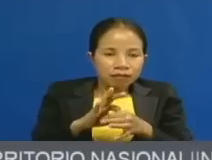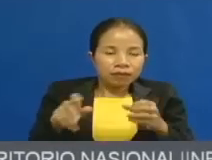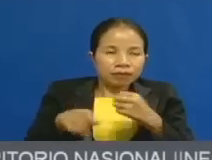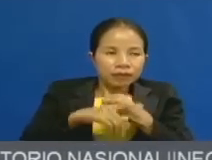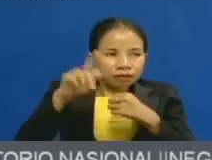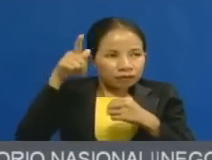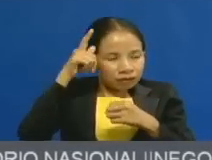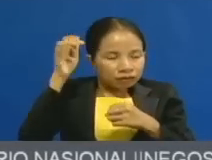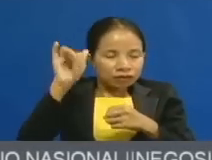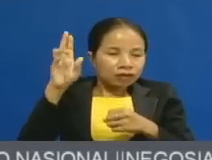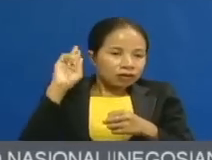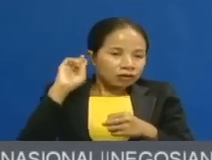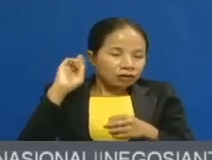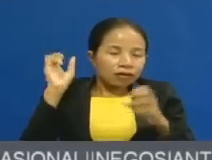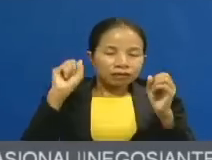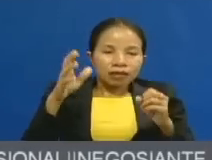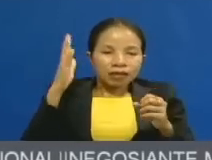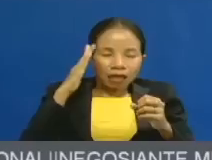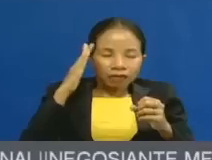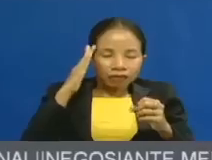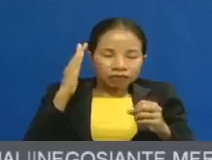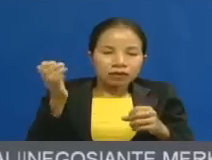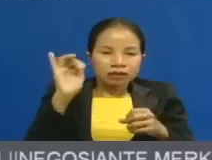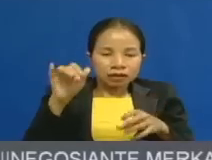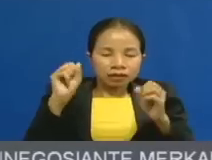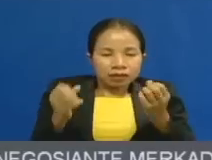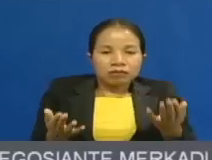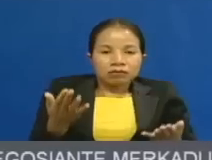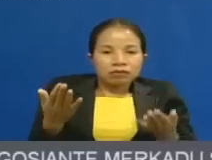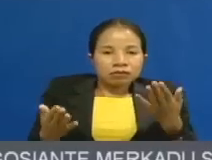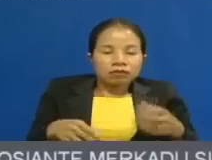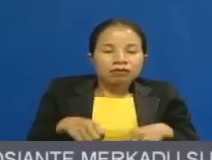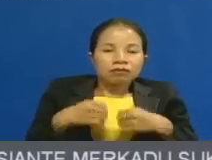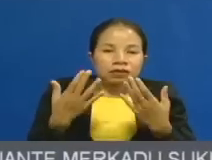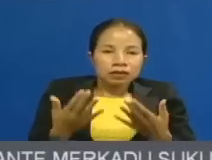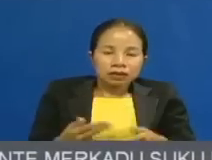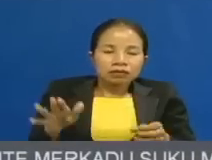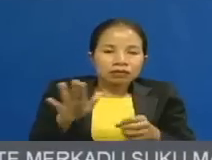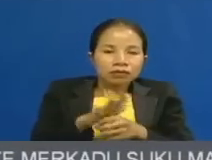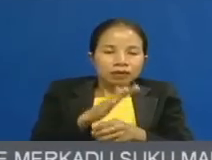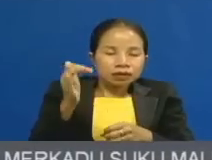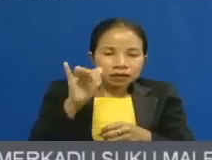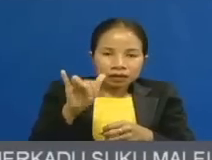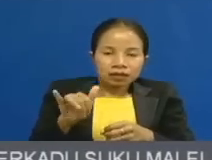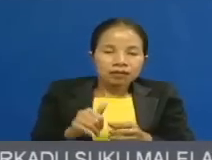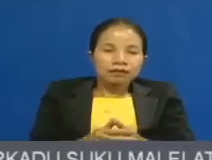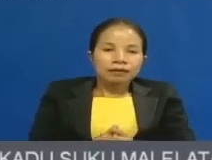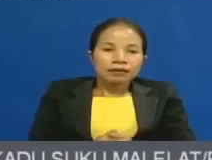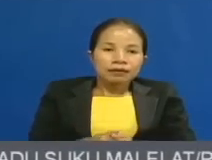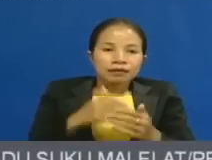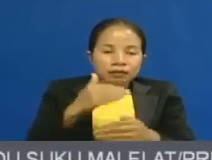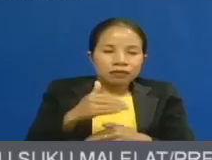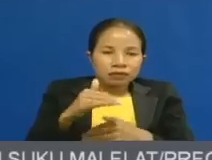político Serrona Carik, Sirabel considera a Sirabel Teto o ensa completa ser nia